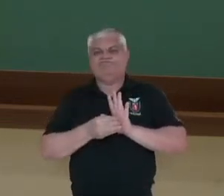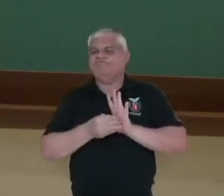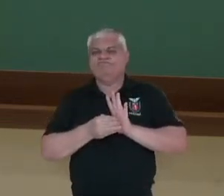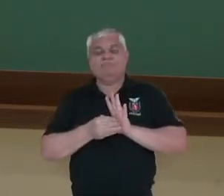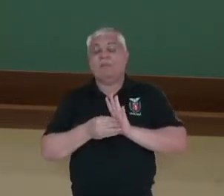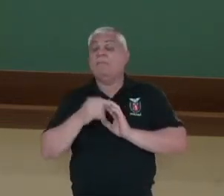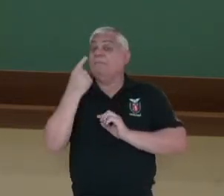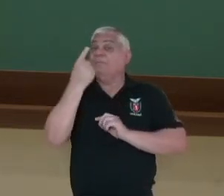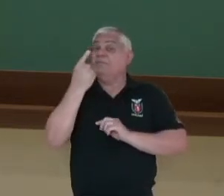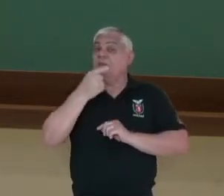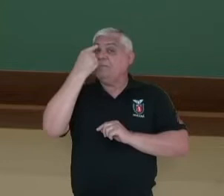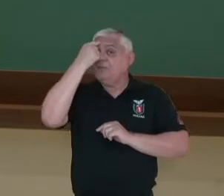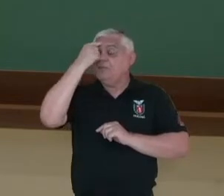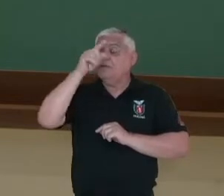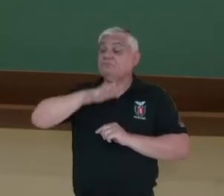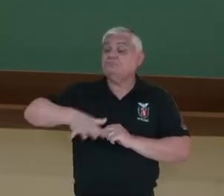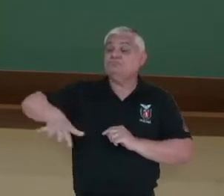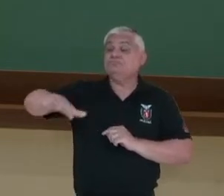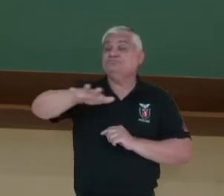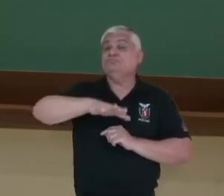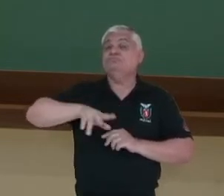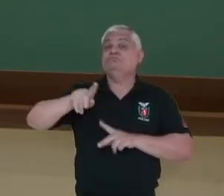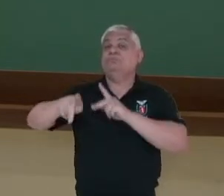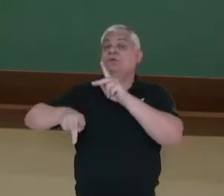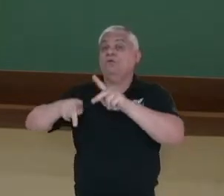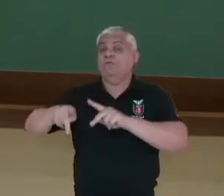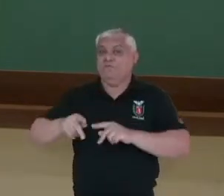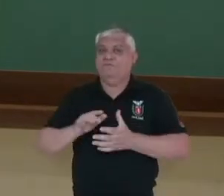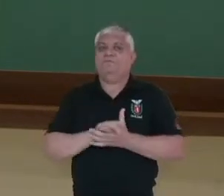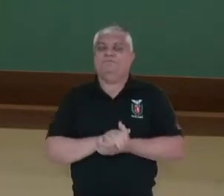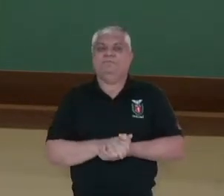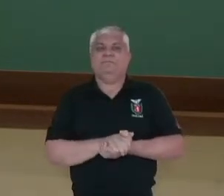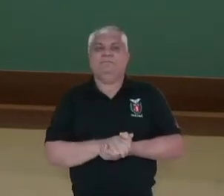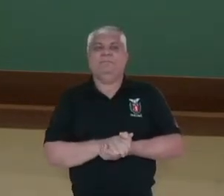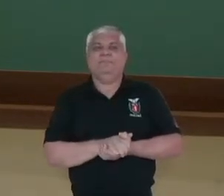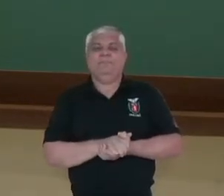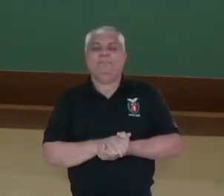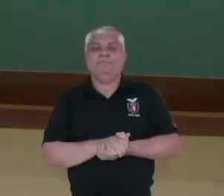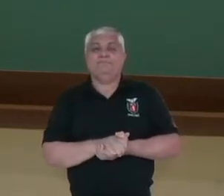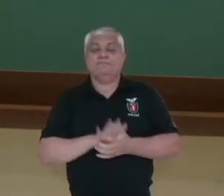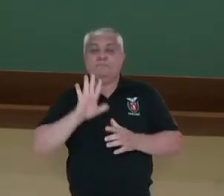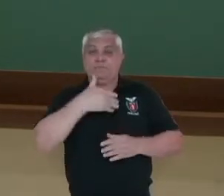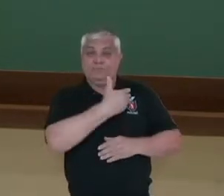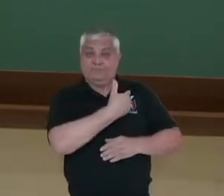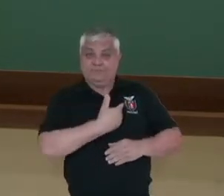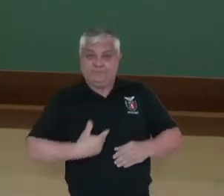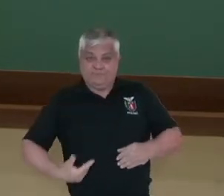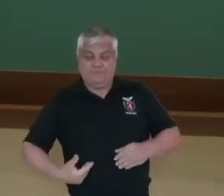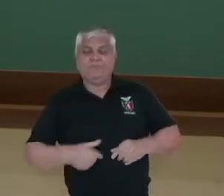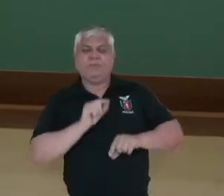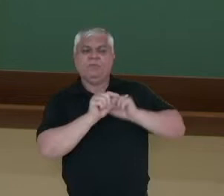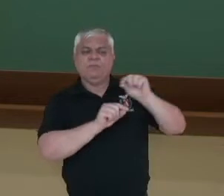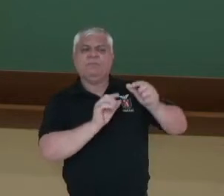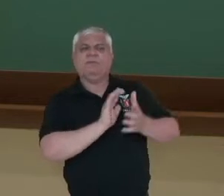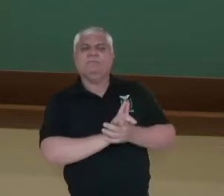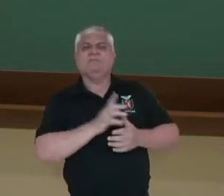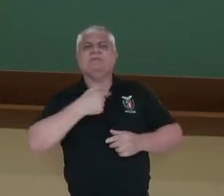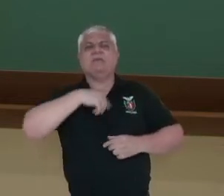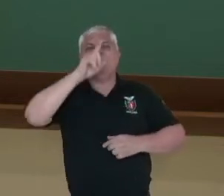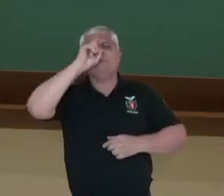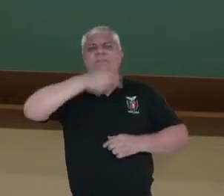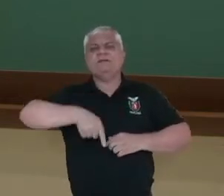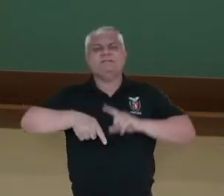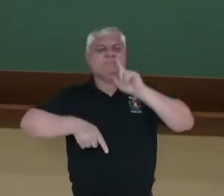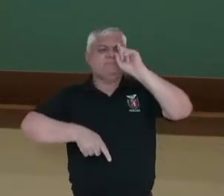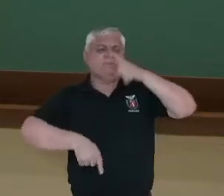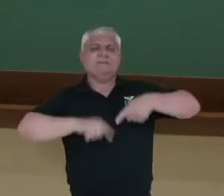que é bom para a coletividade. Nas repúblicas, a gente tem a ideia de que quem manda executar